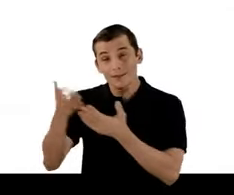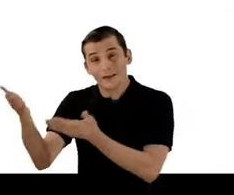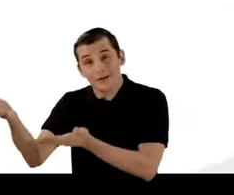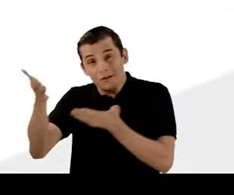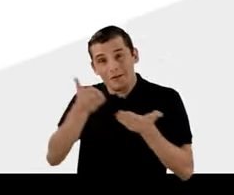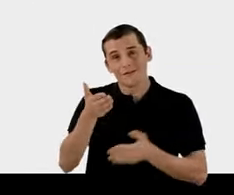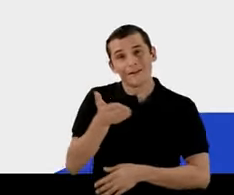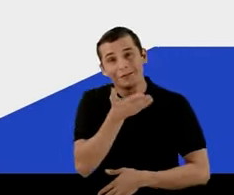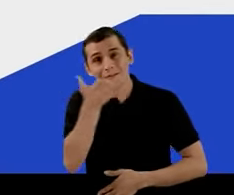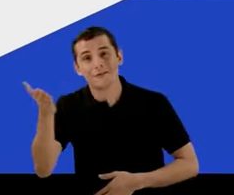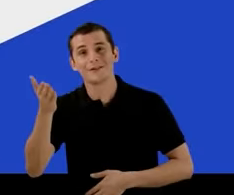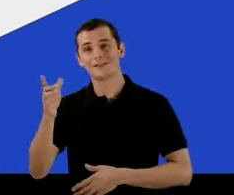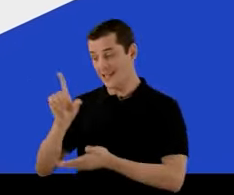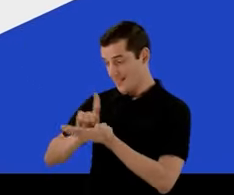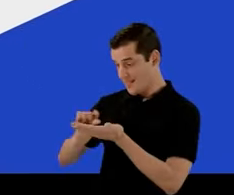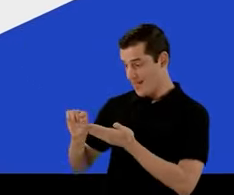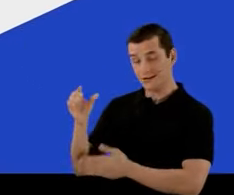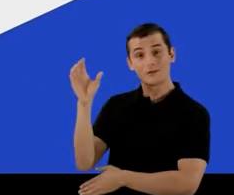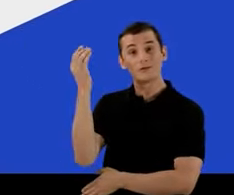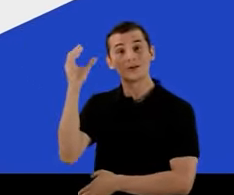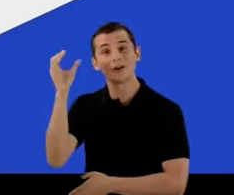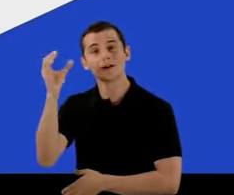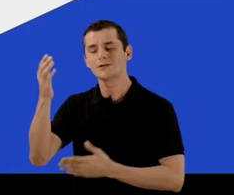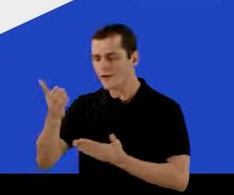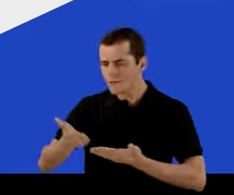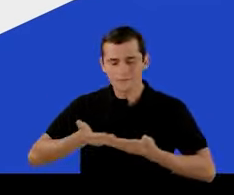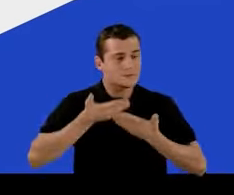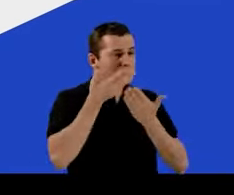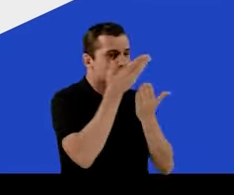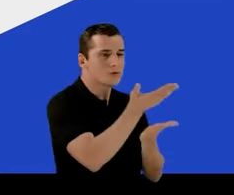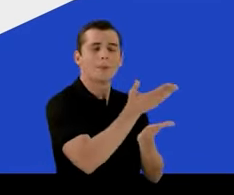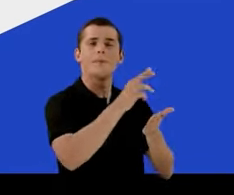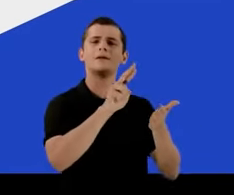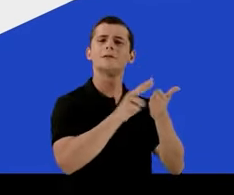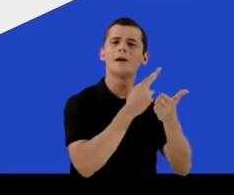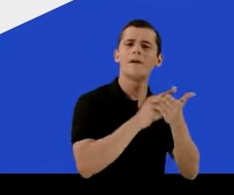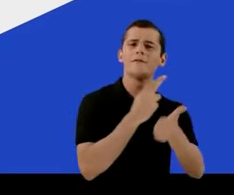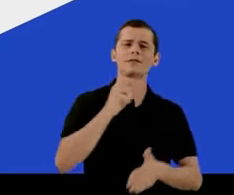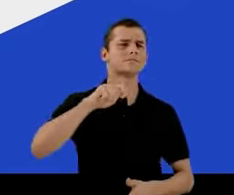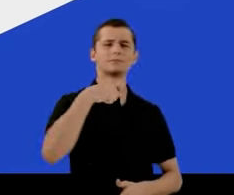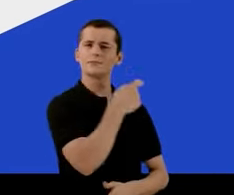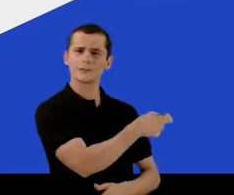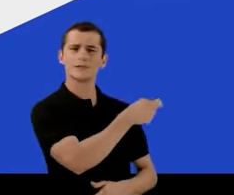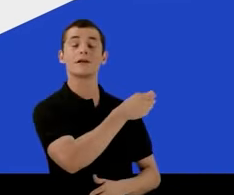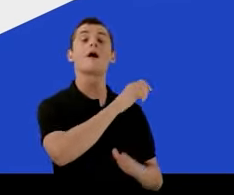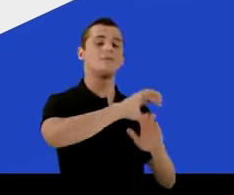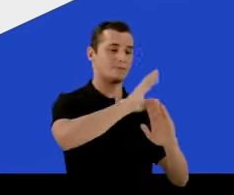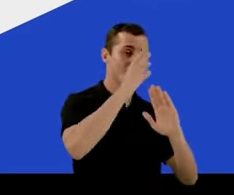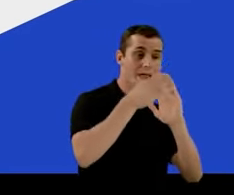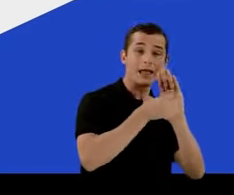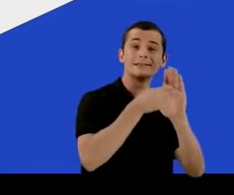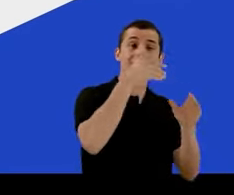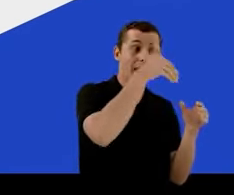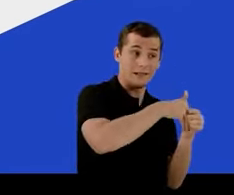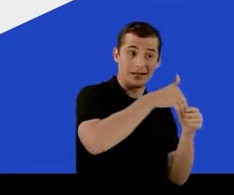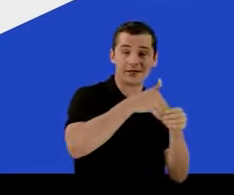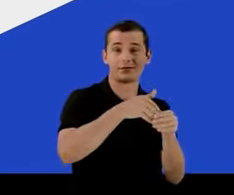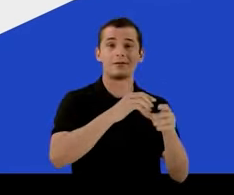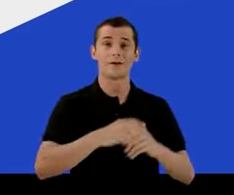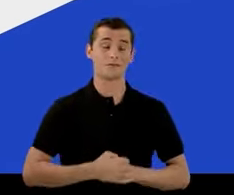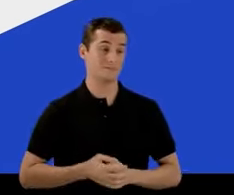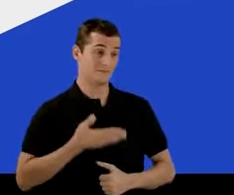eu convido a todos vocês para se meter em artigos científicos para o número